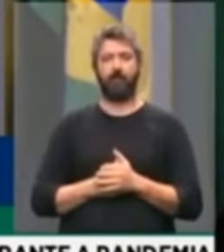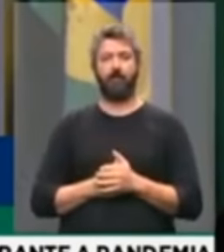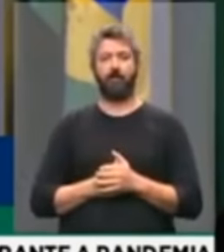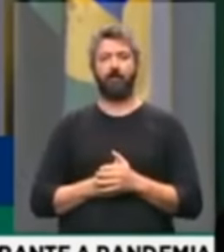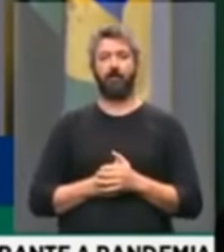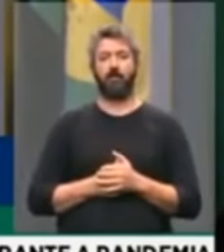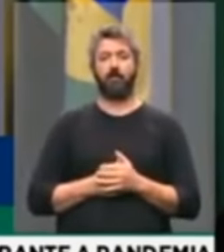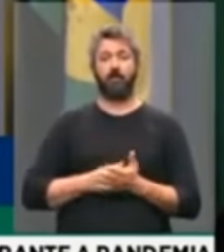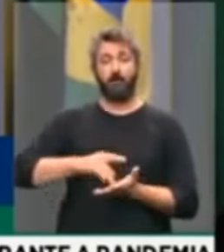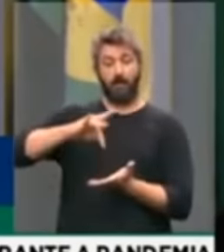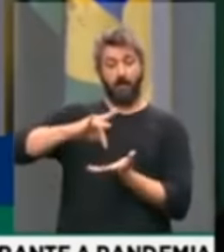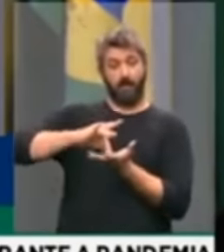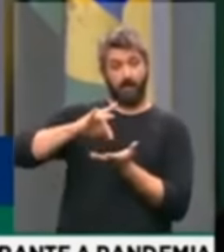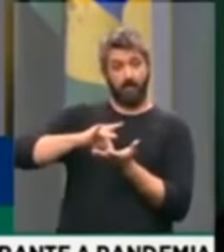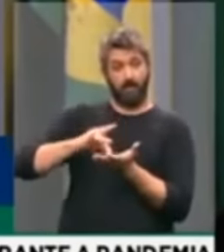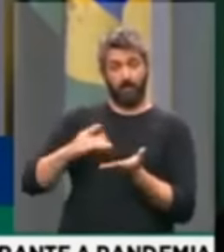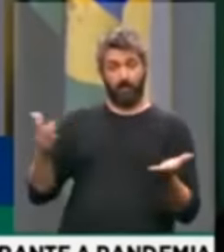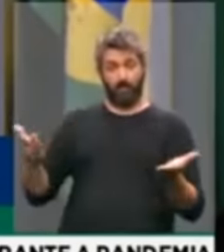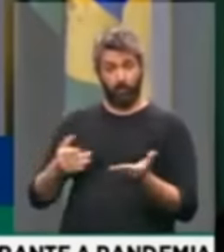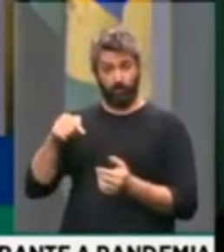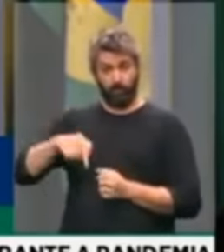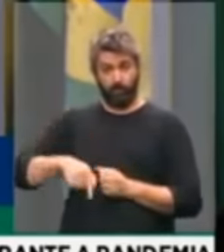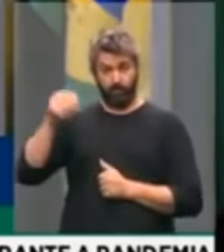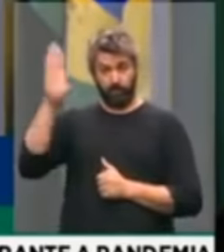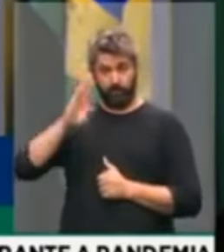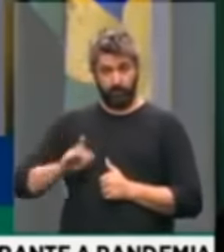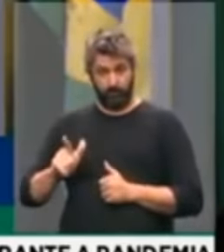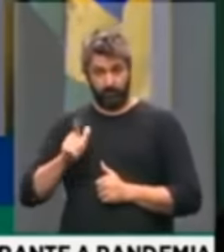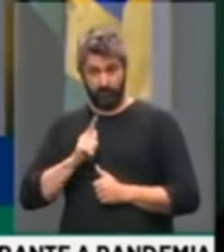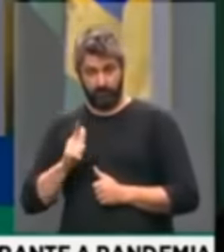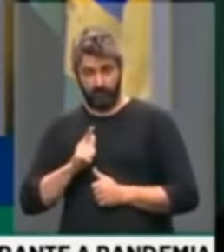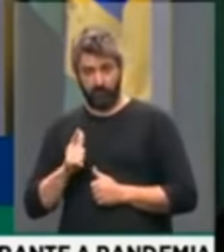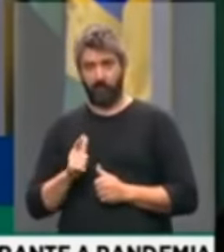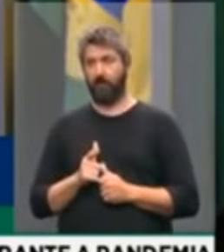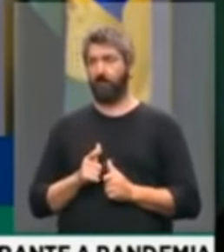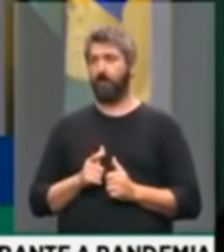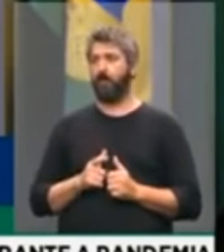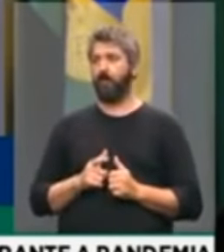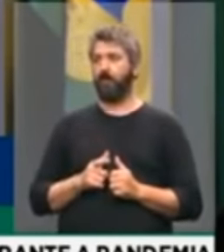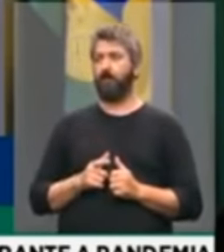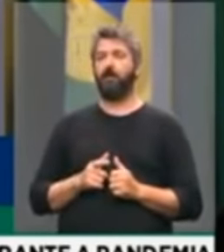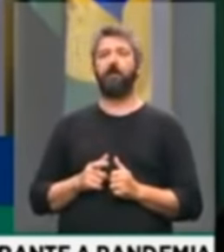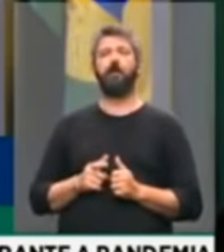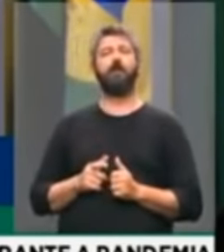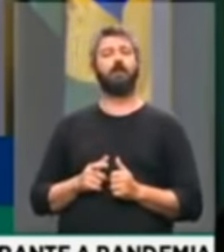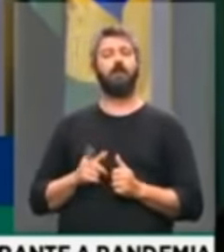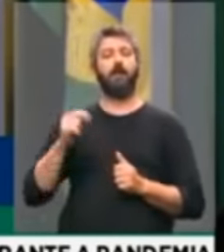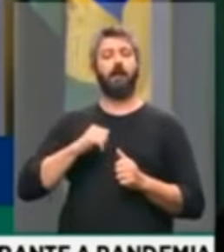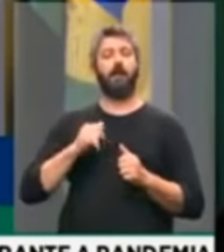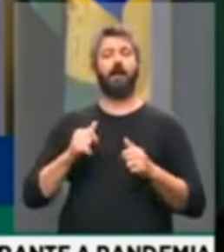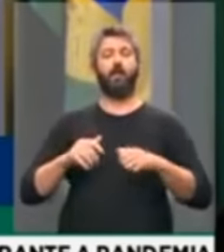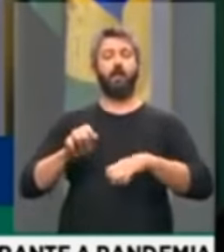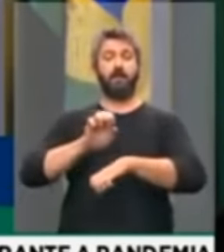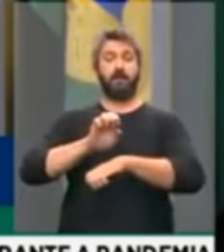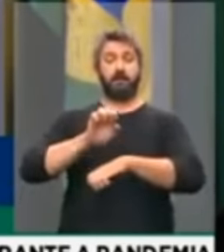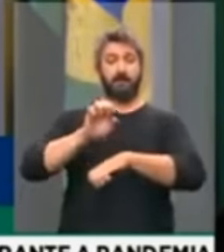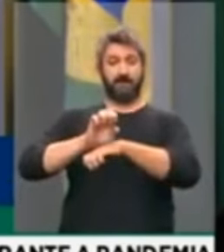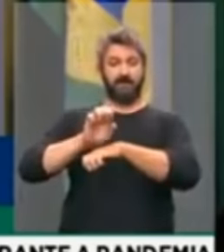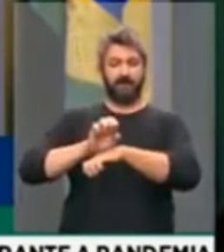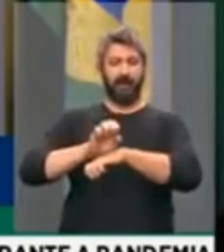o que a realidade que nós temos o nosso país é do estado que tira dinheiro dos mais pobres e